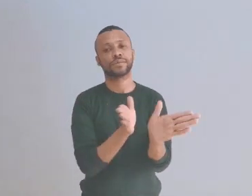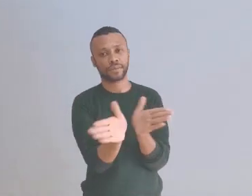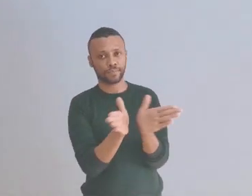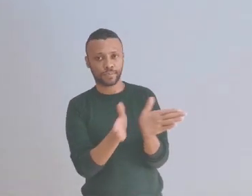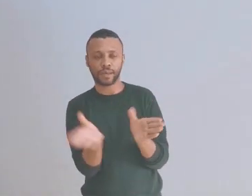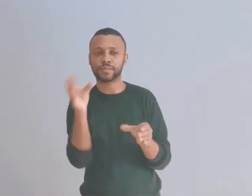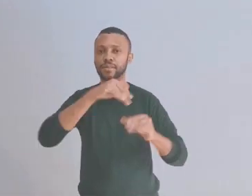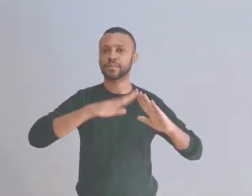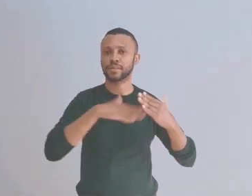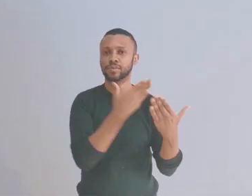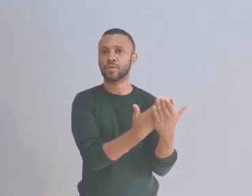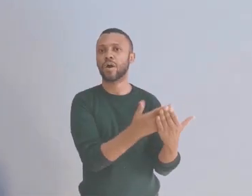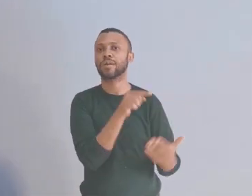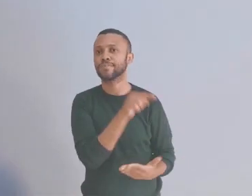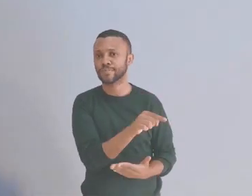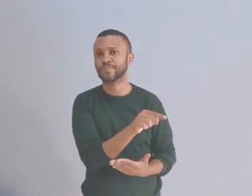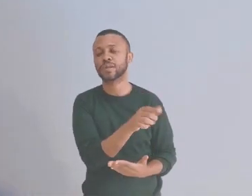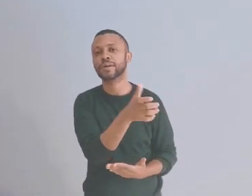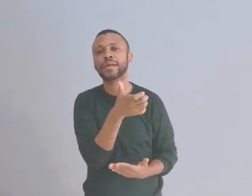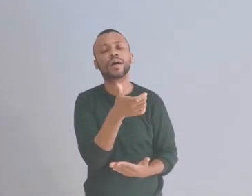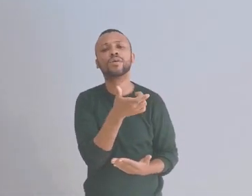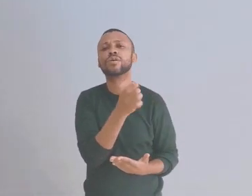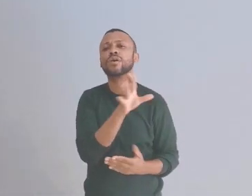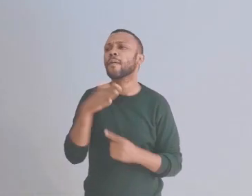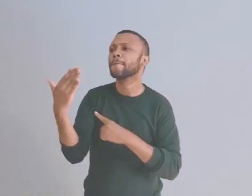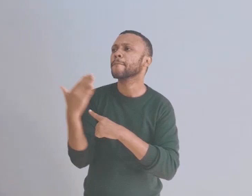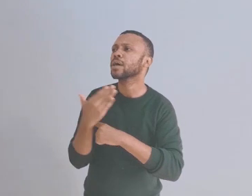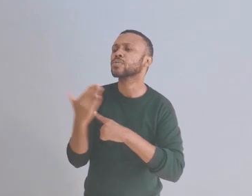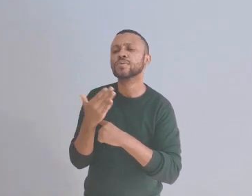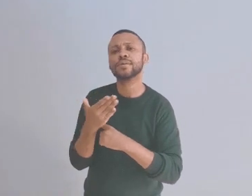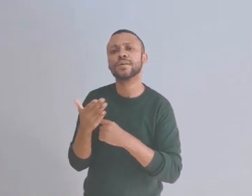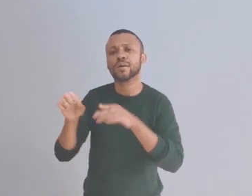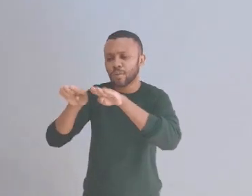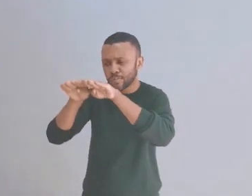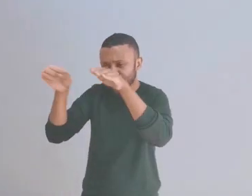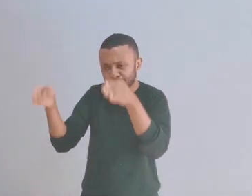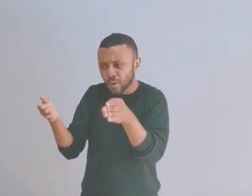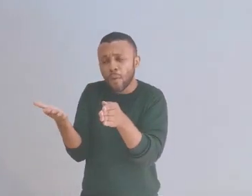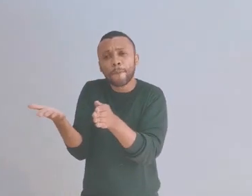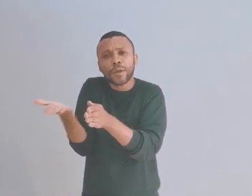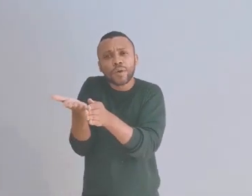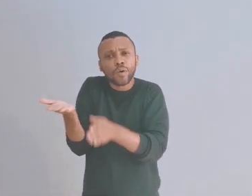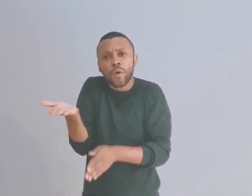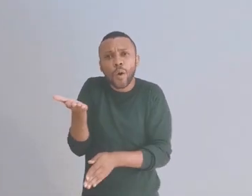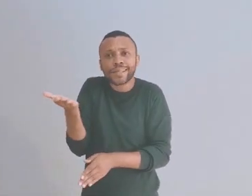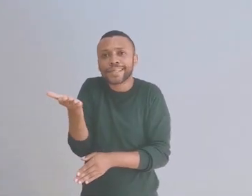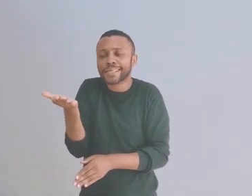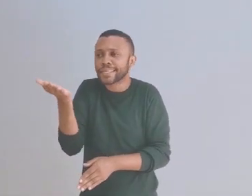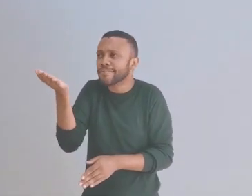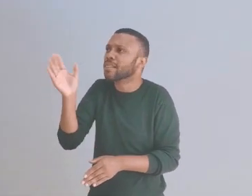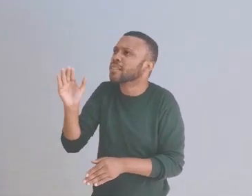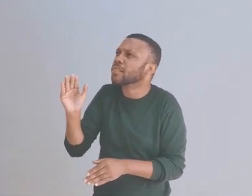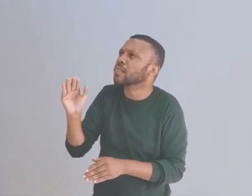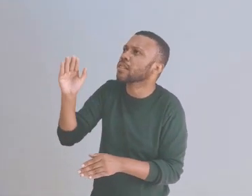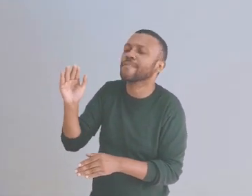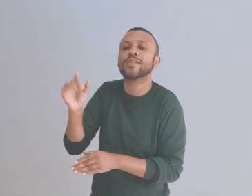eu apenas querendo esquentar um hambúrguer de micro-ondas. O micro-ondas estava muito alto, até mesmo para meus amigos que têm estatura